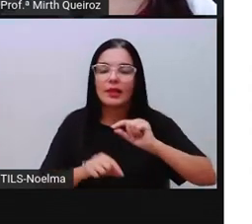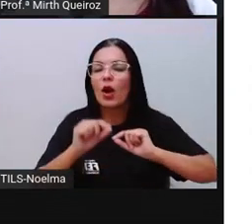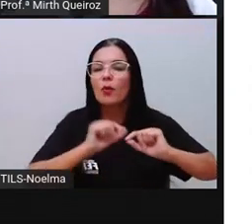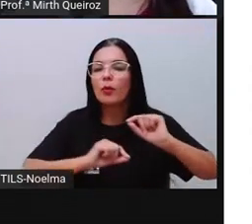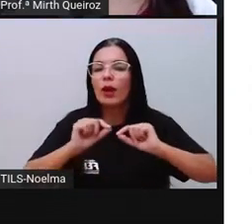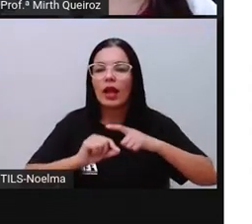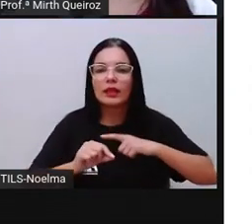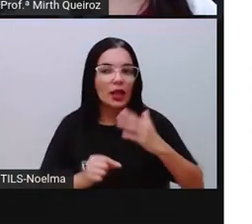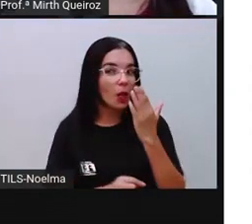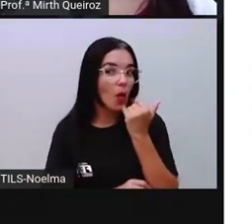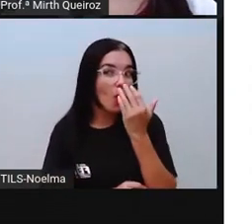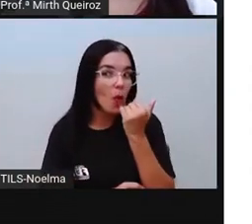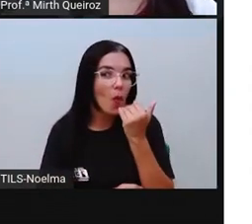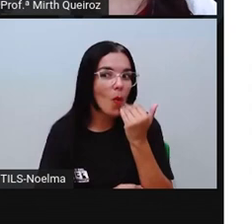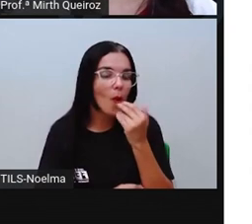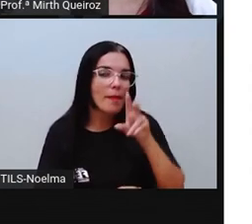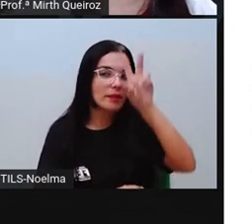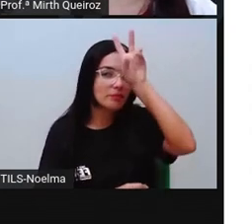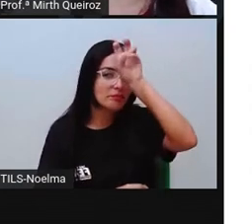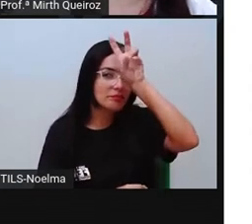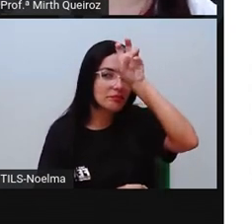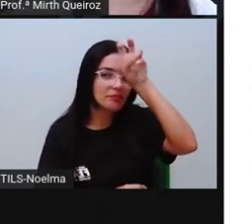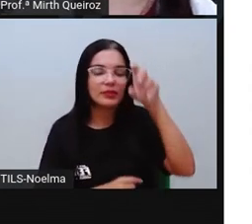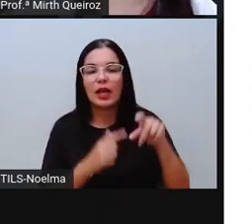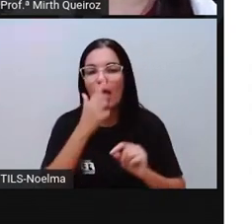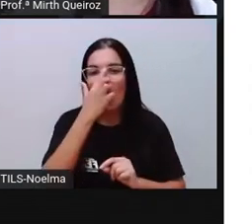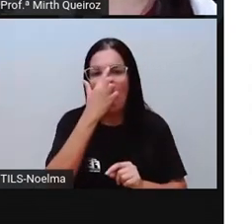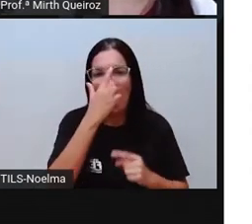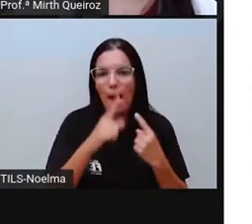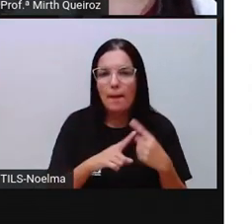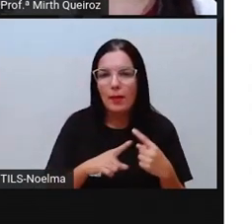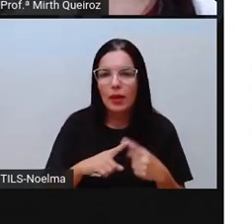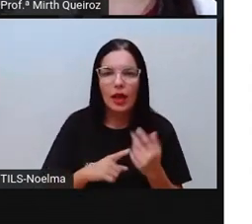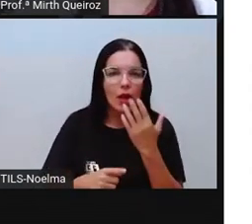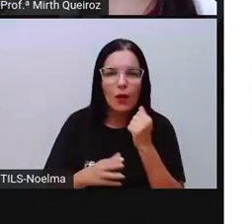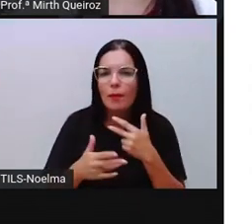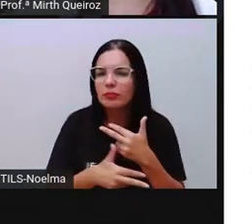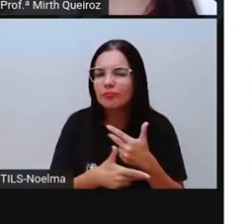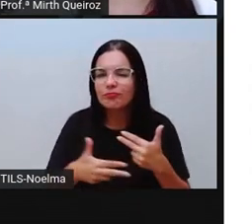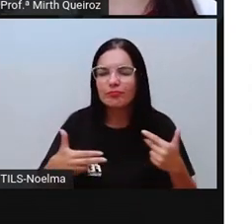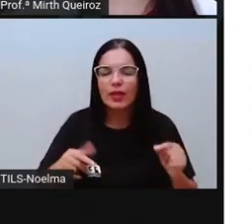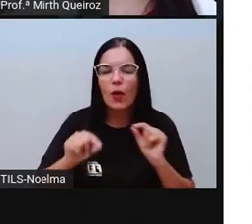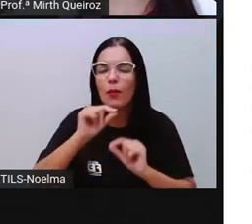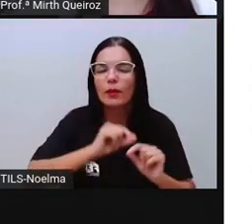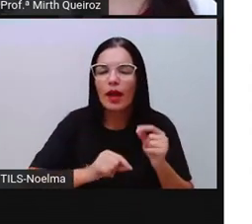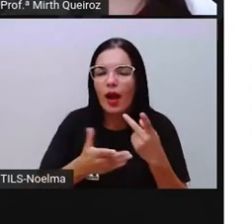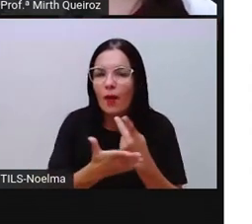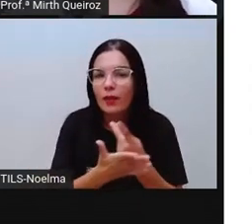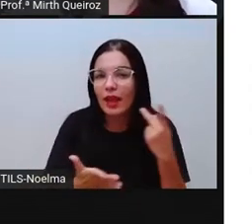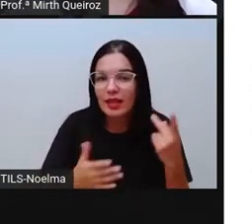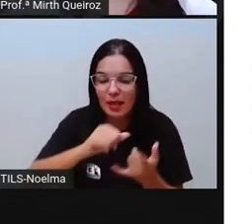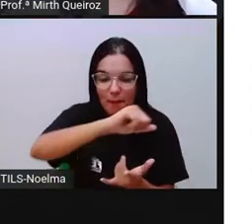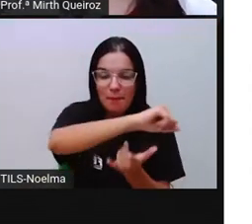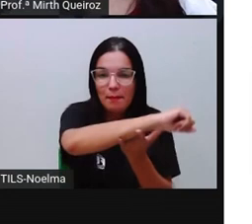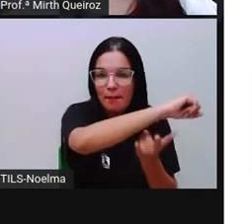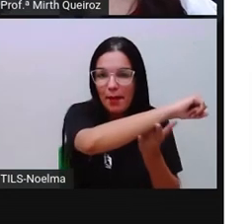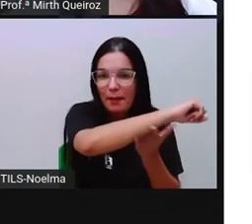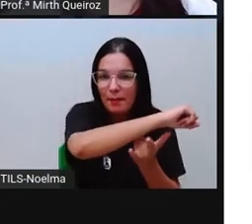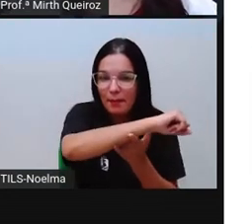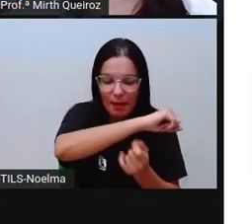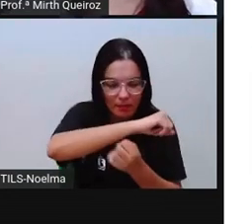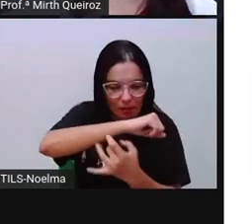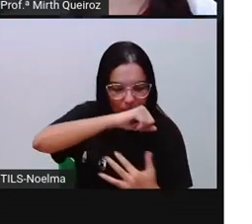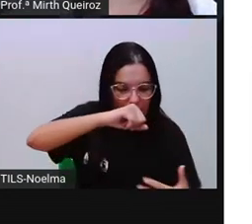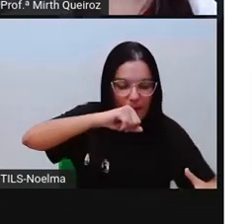de insetos, né? E quando eles se alimentam desses insetos, eles vão espalhar na terra alguns resíduos e